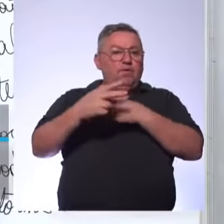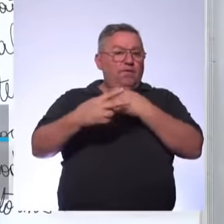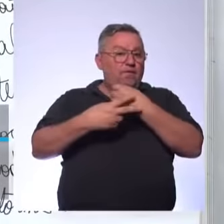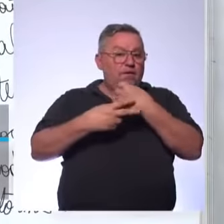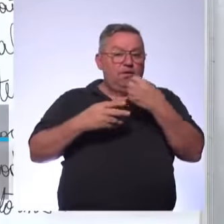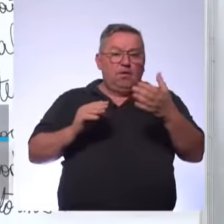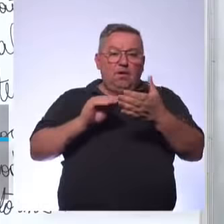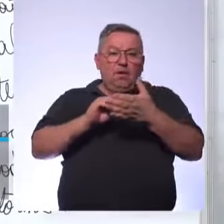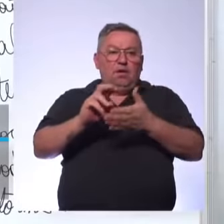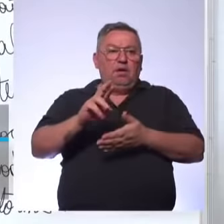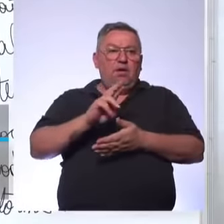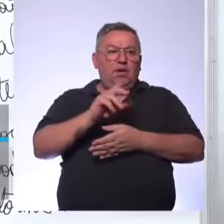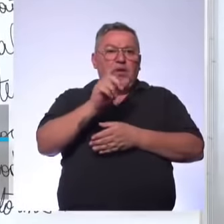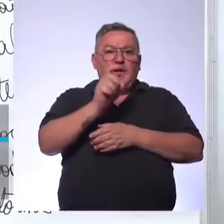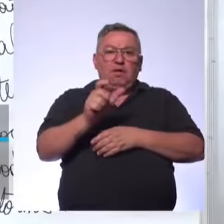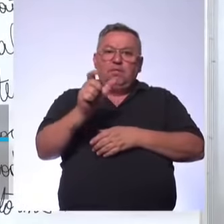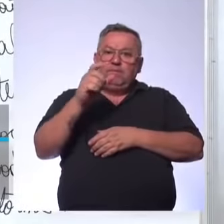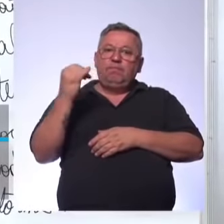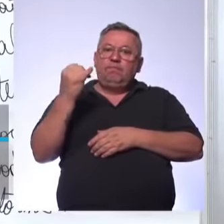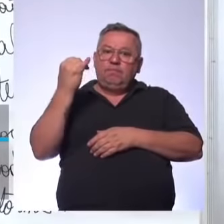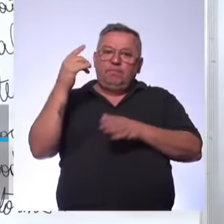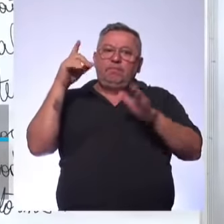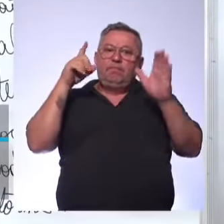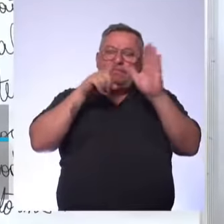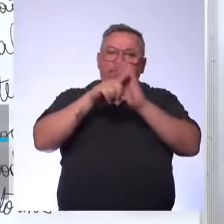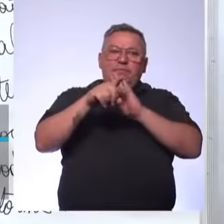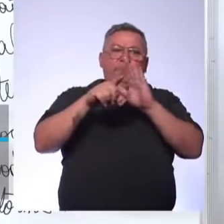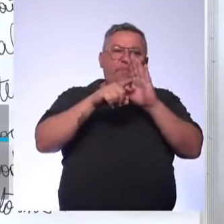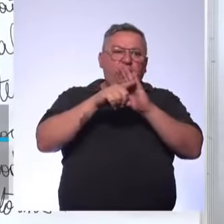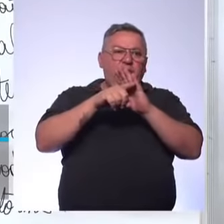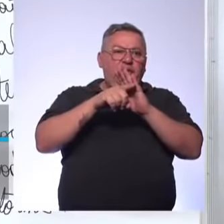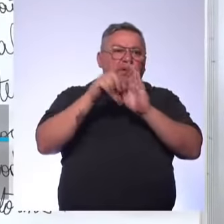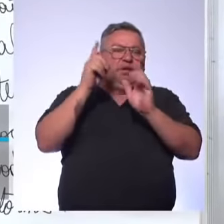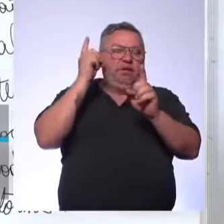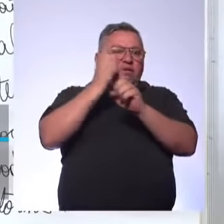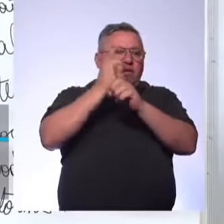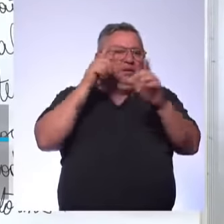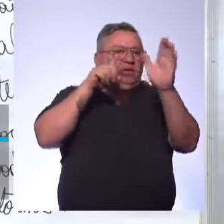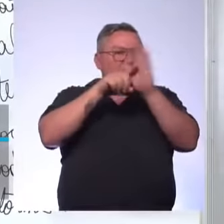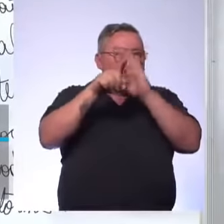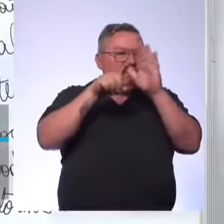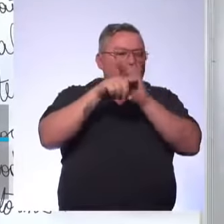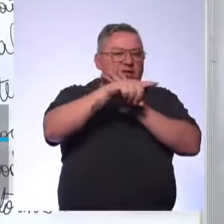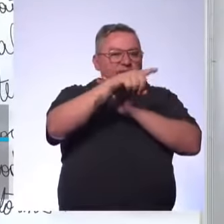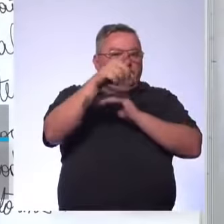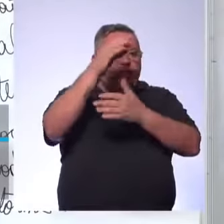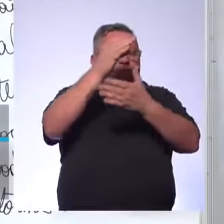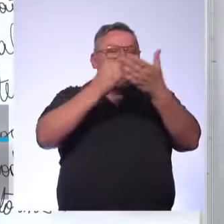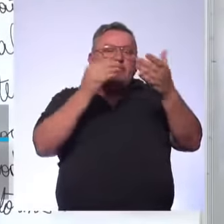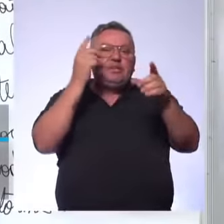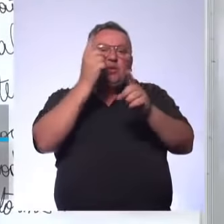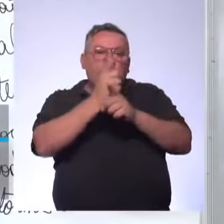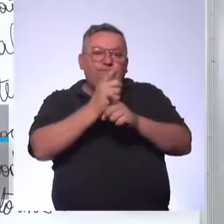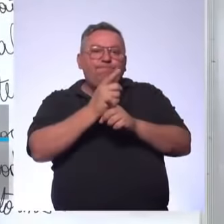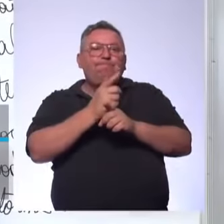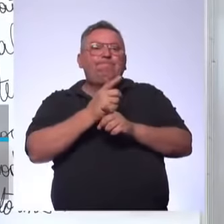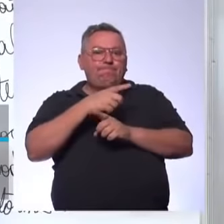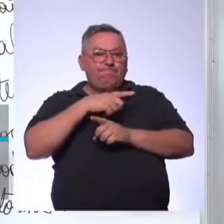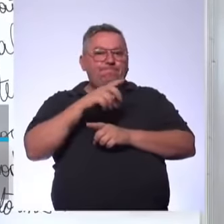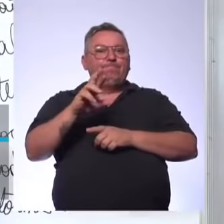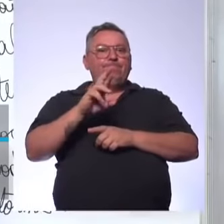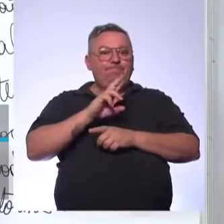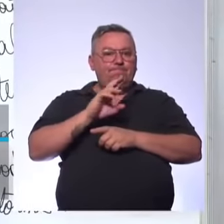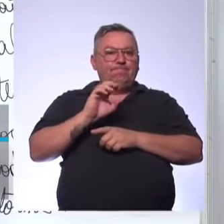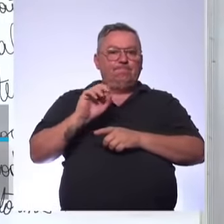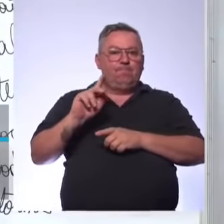resposta, e aquela palavra-chave que você perguntou achou na pergunta, você vai lá no texto e localiza, ali vai estar a